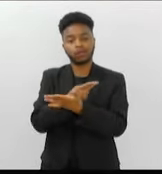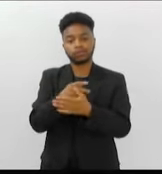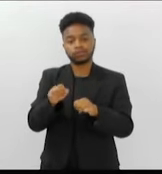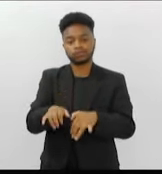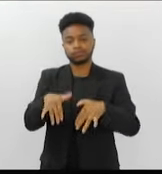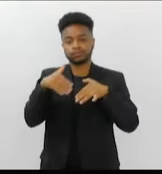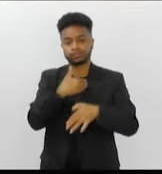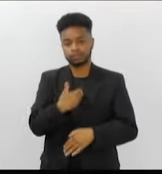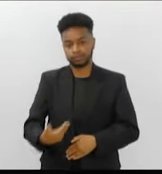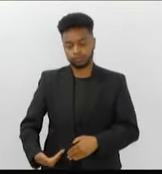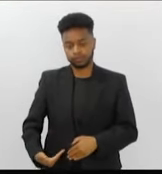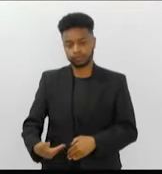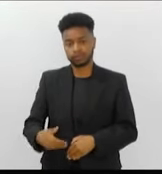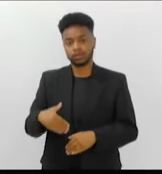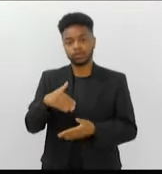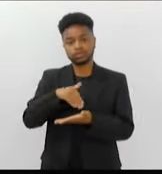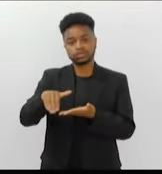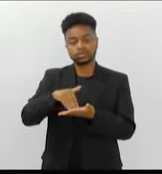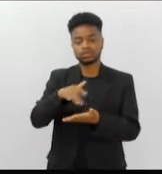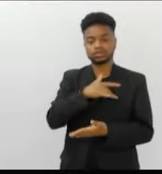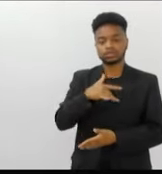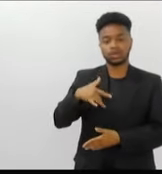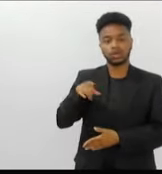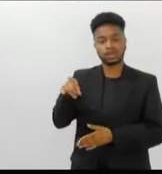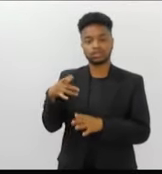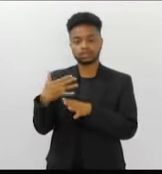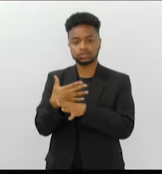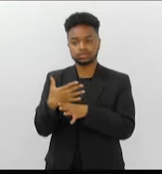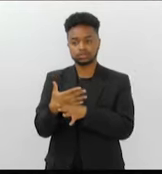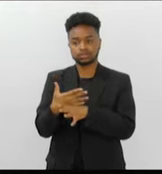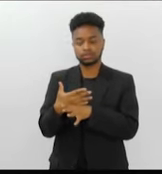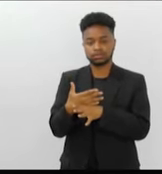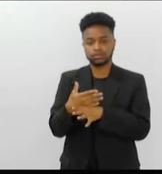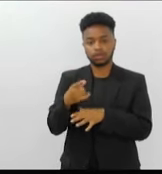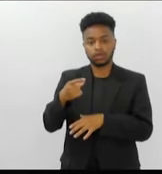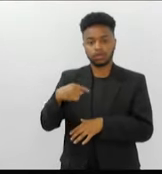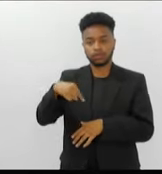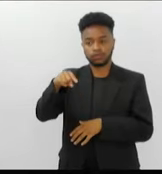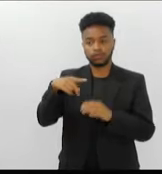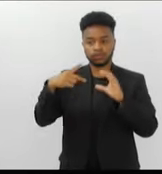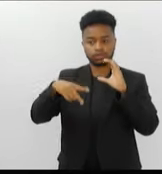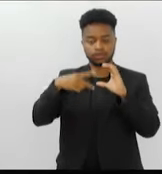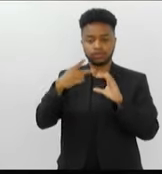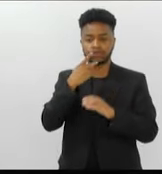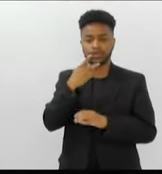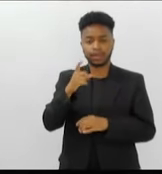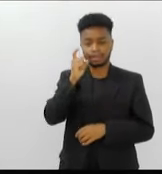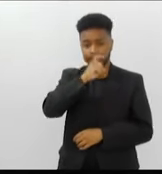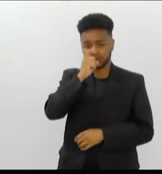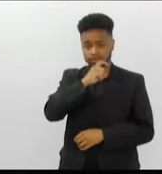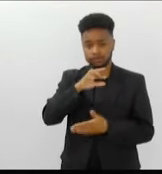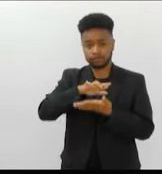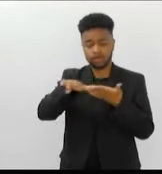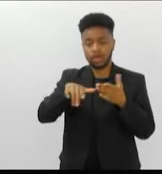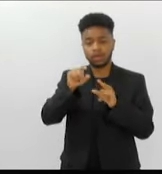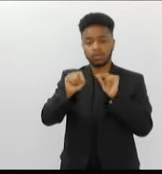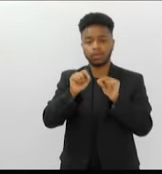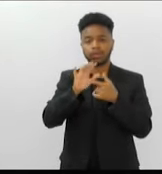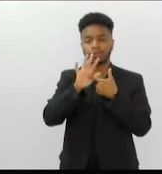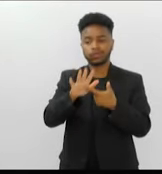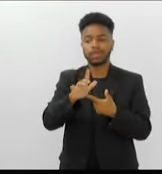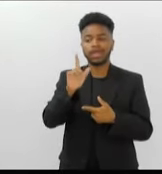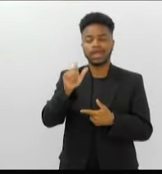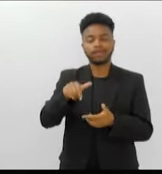o secretário de saúde do município tinha ido na Câmara e falado um monte de mentira, dizendo que quem devia era o hospital e não